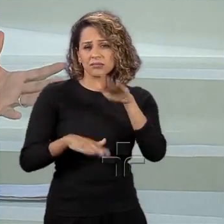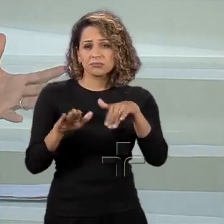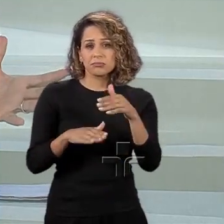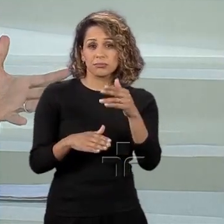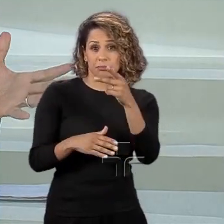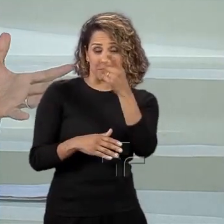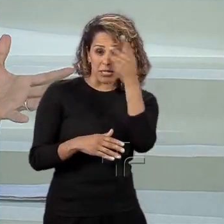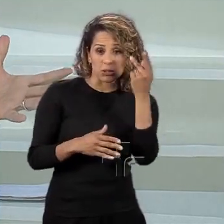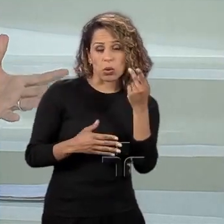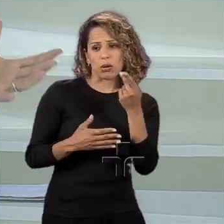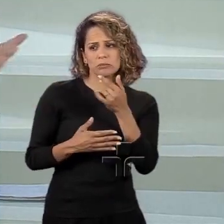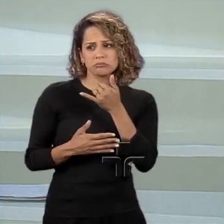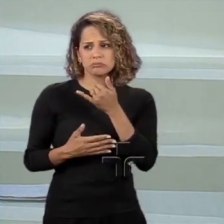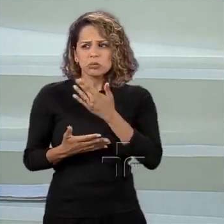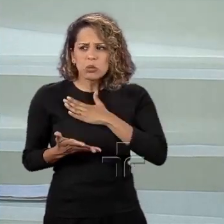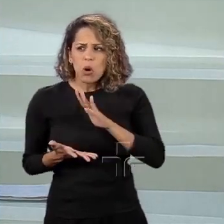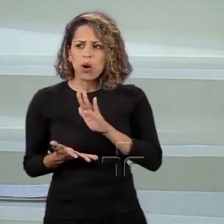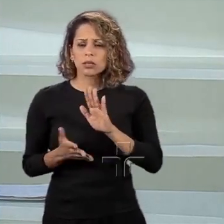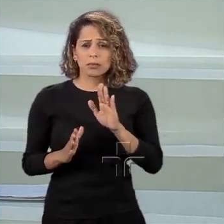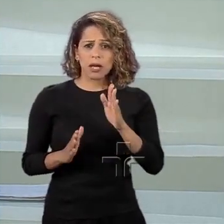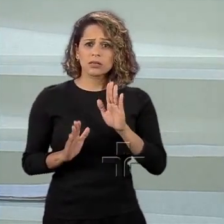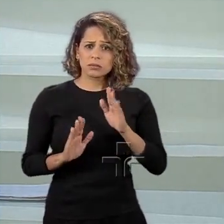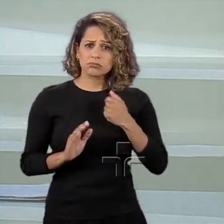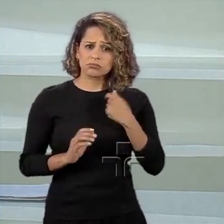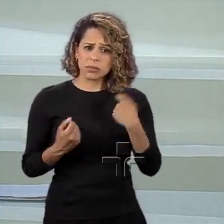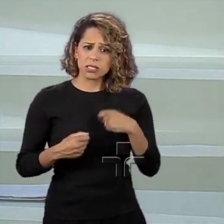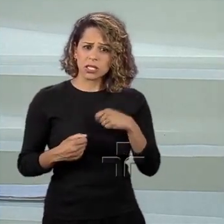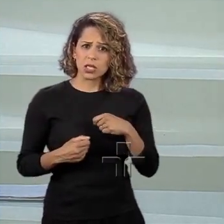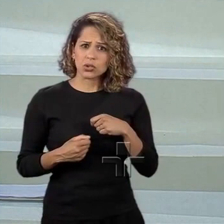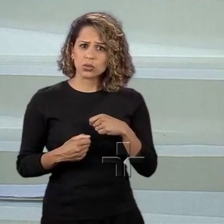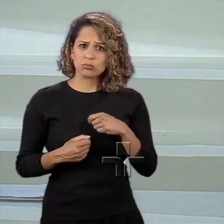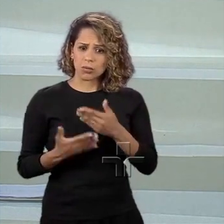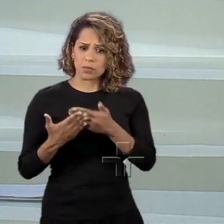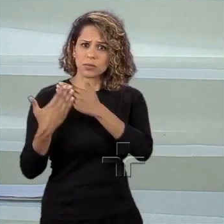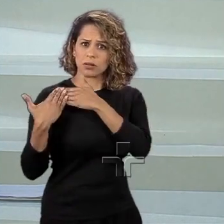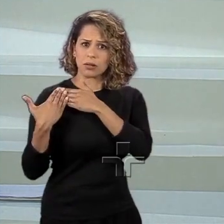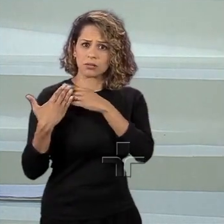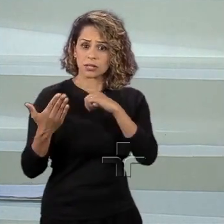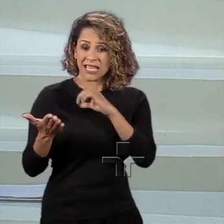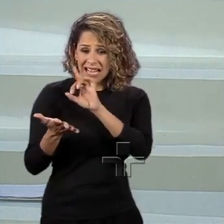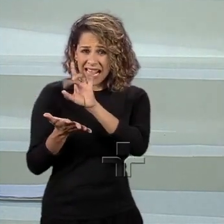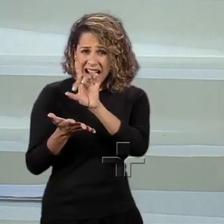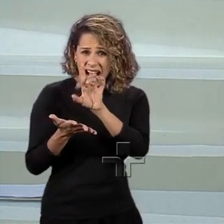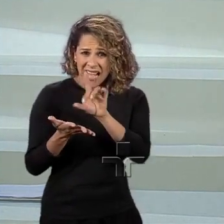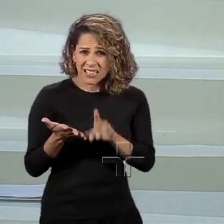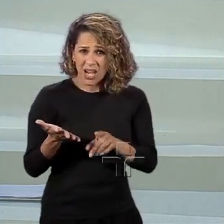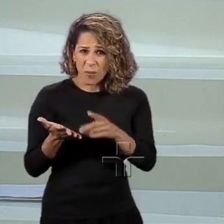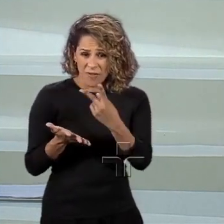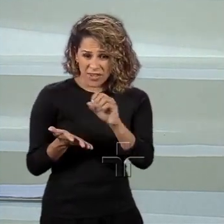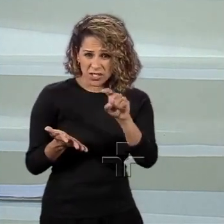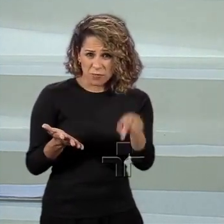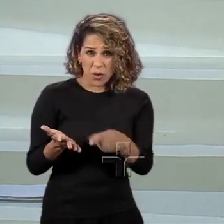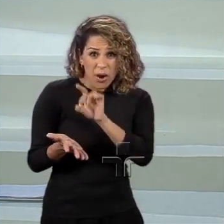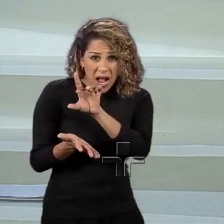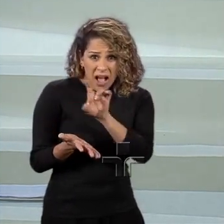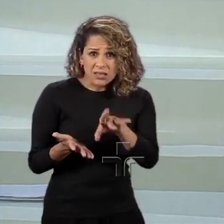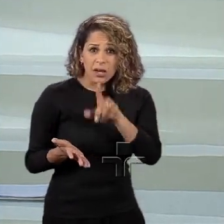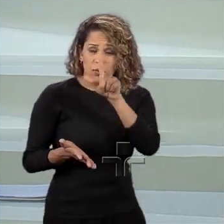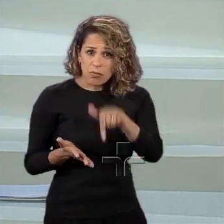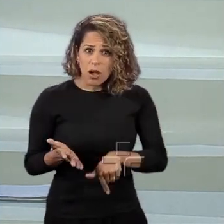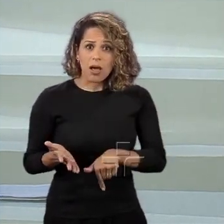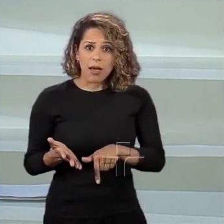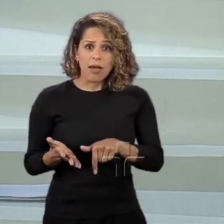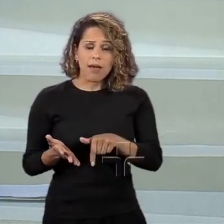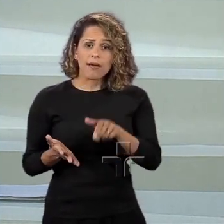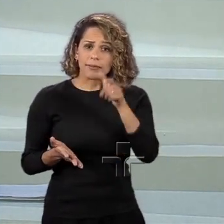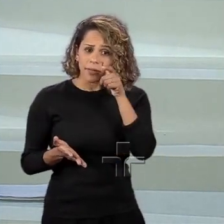atender e responder às acusações, né? Porque cada licença dessa é um julgamento que contraria interesses, muitas vezes. Nem